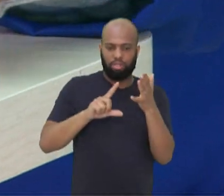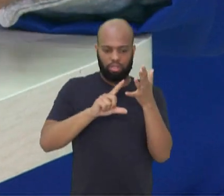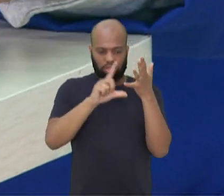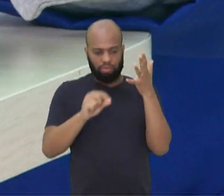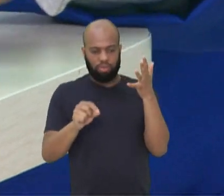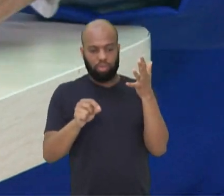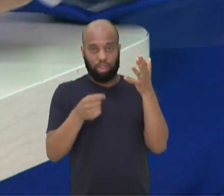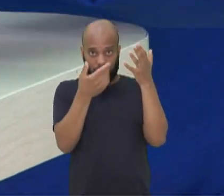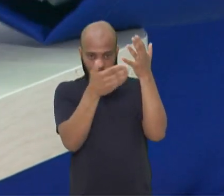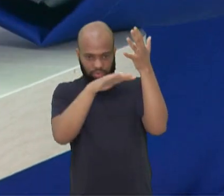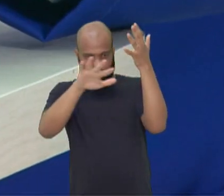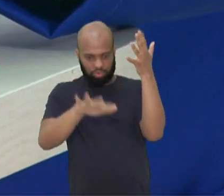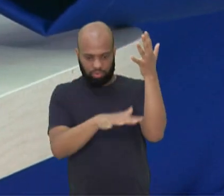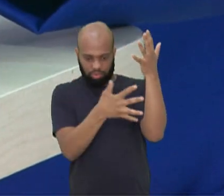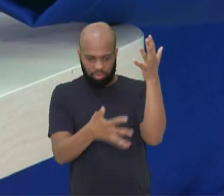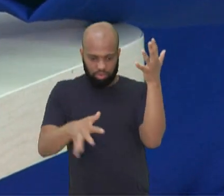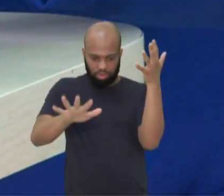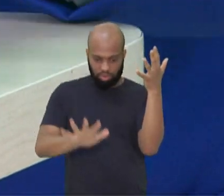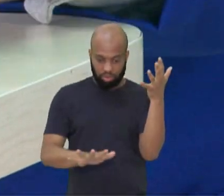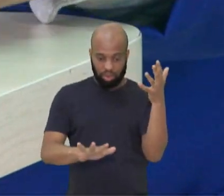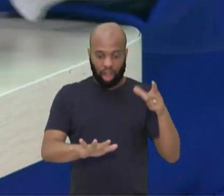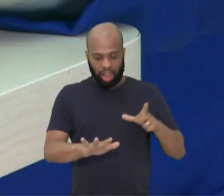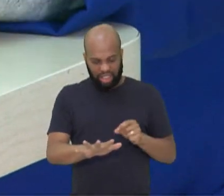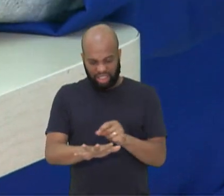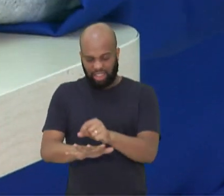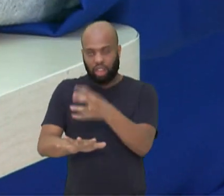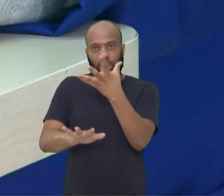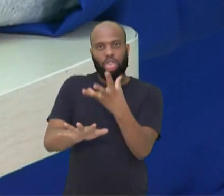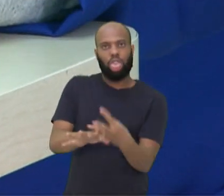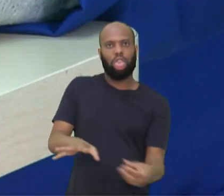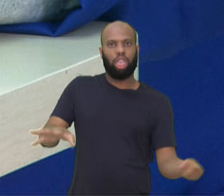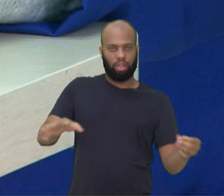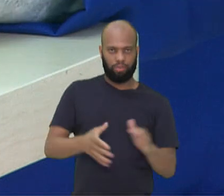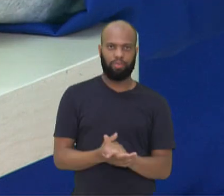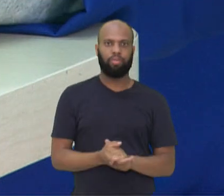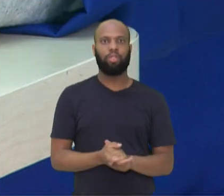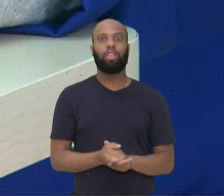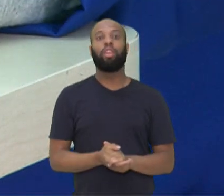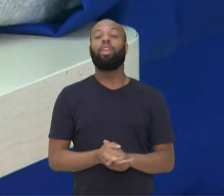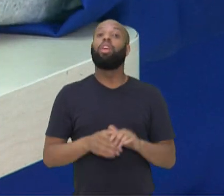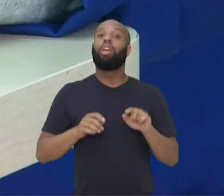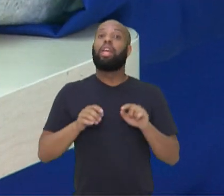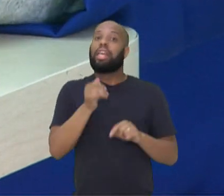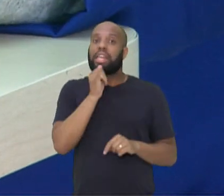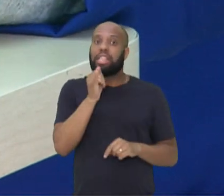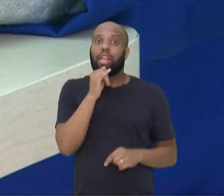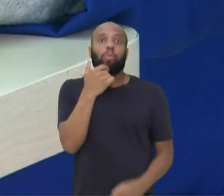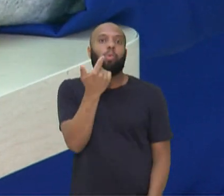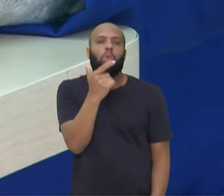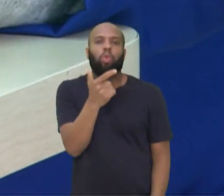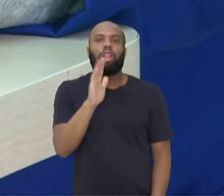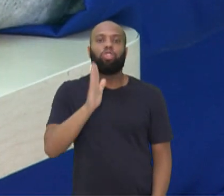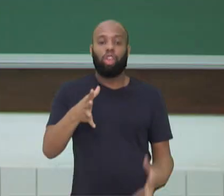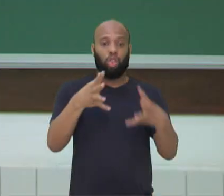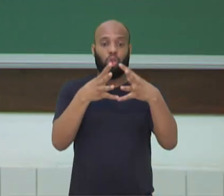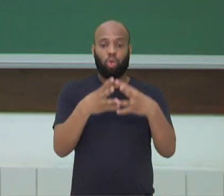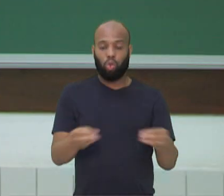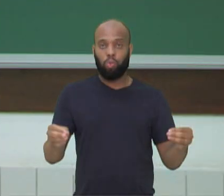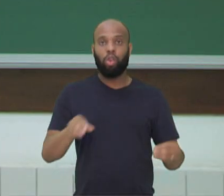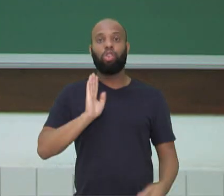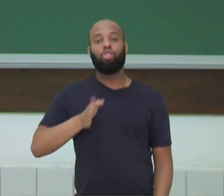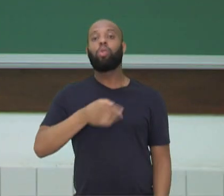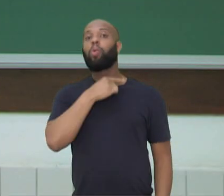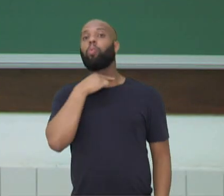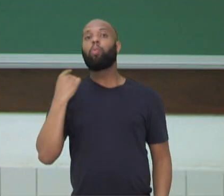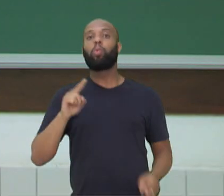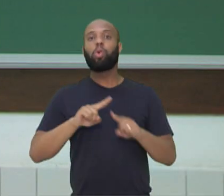do fóssil. Então, imaginamos que esse ser não exista mais, mas ficou a impressão, ficou